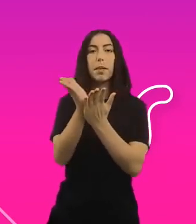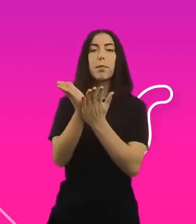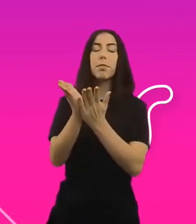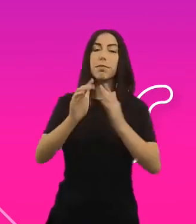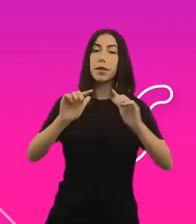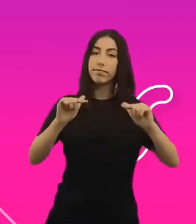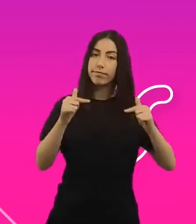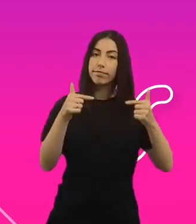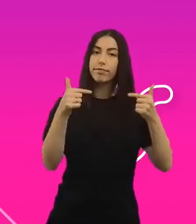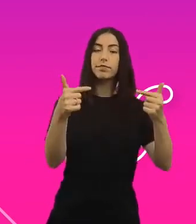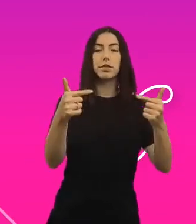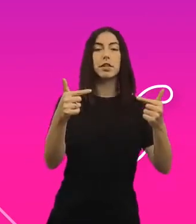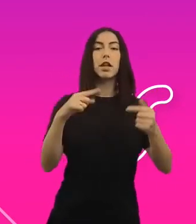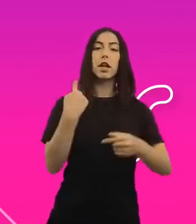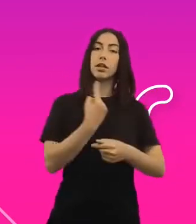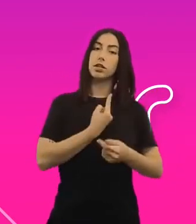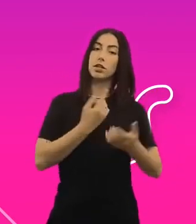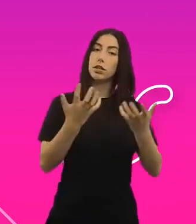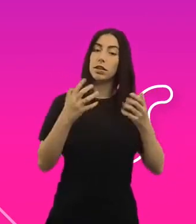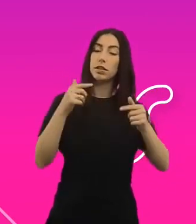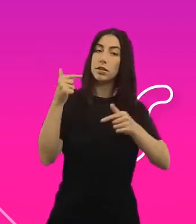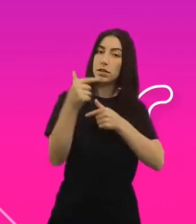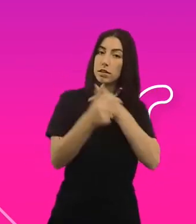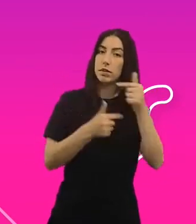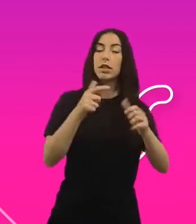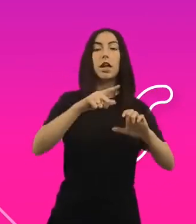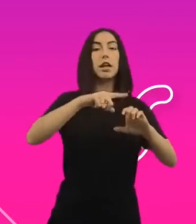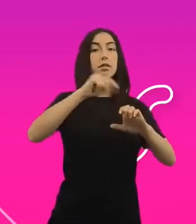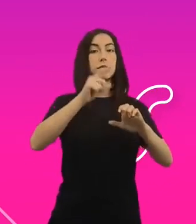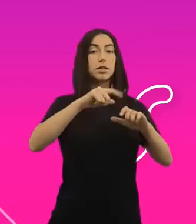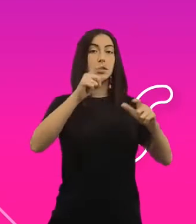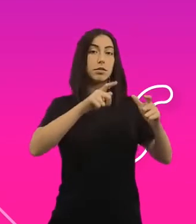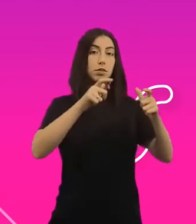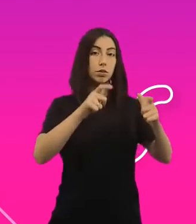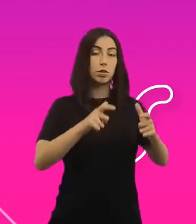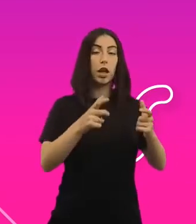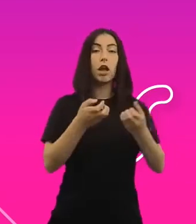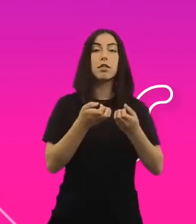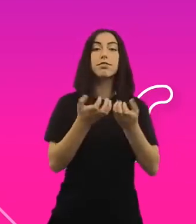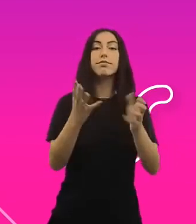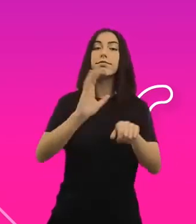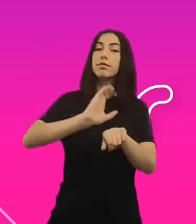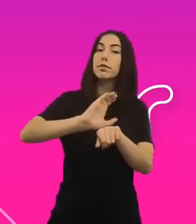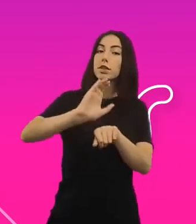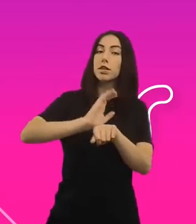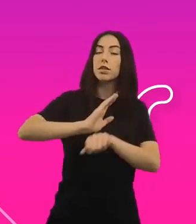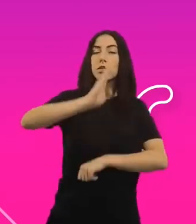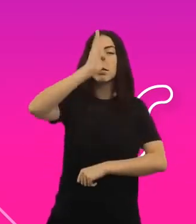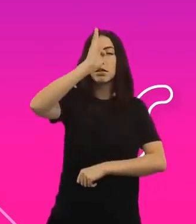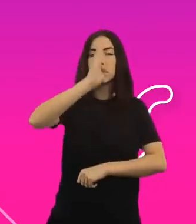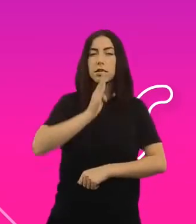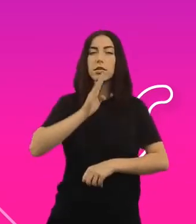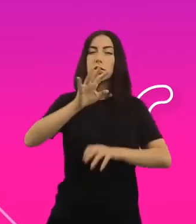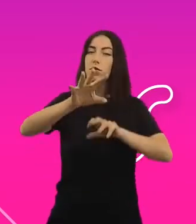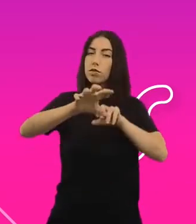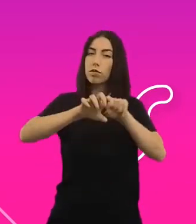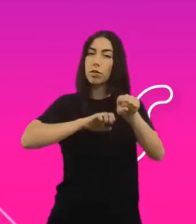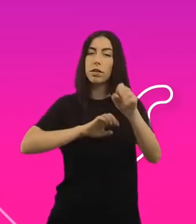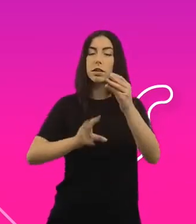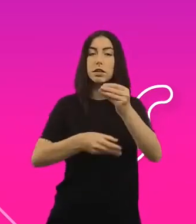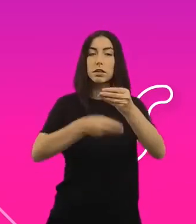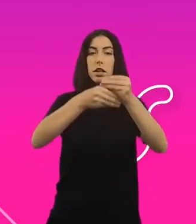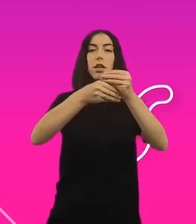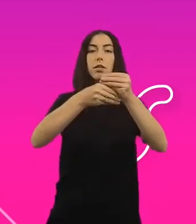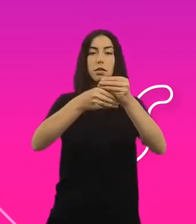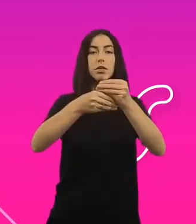o empreendedorismo local, oferecer cursos gratuitos de capacitação. Então, a gente tem que trabalhar a educação,